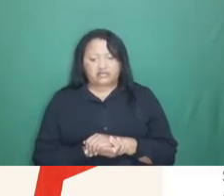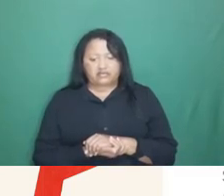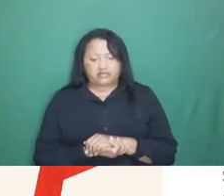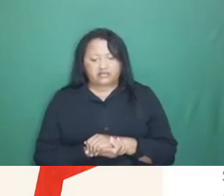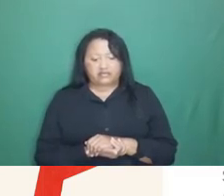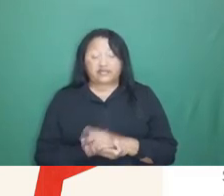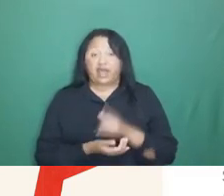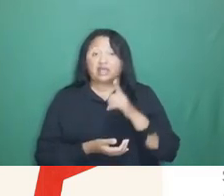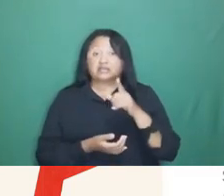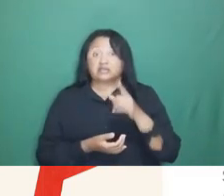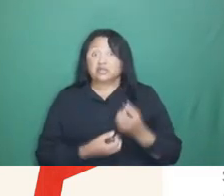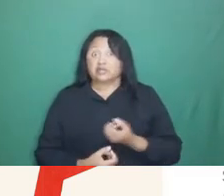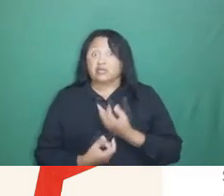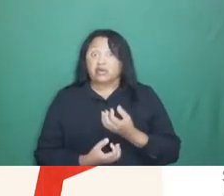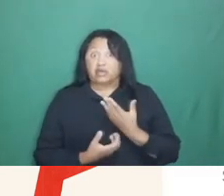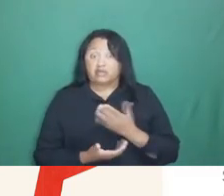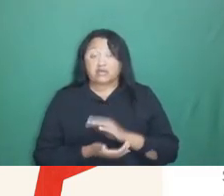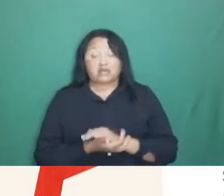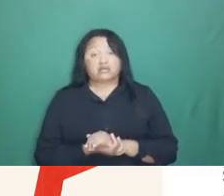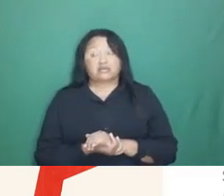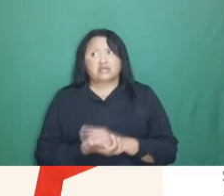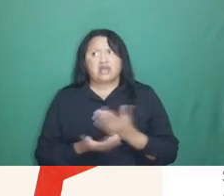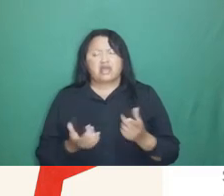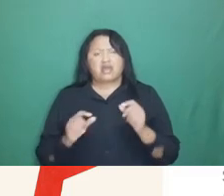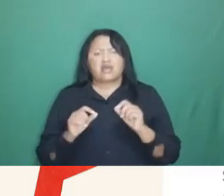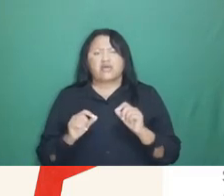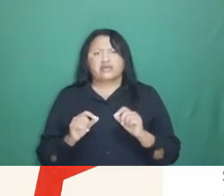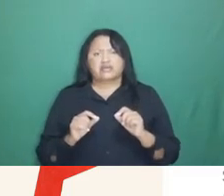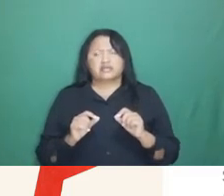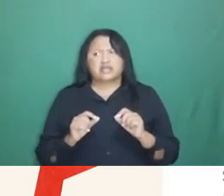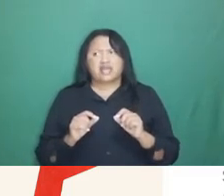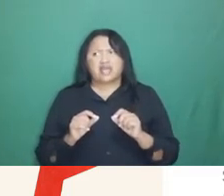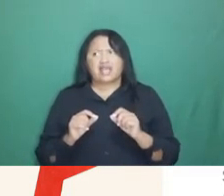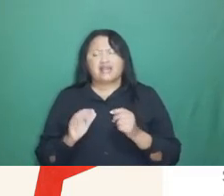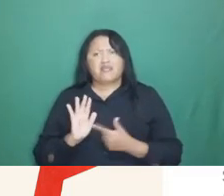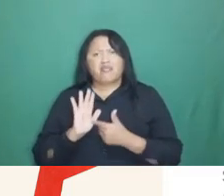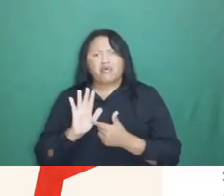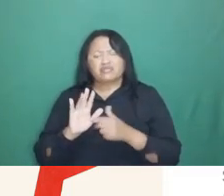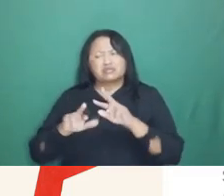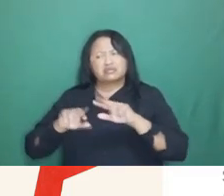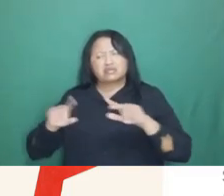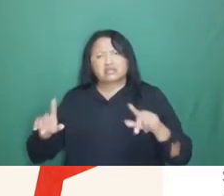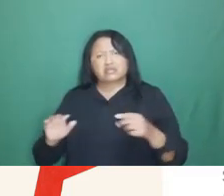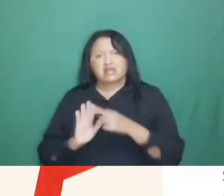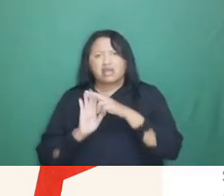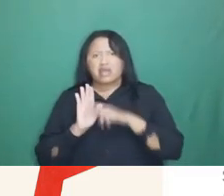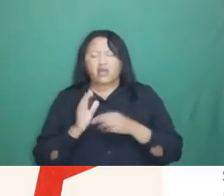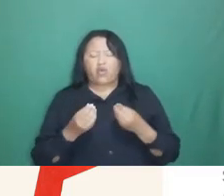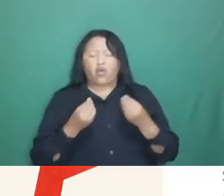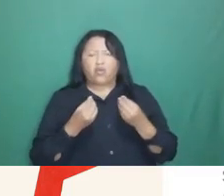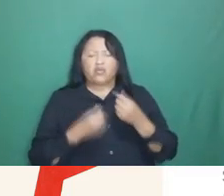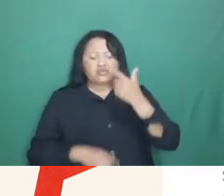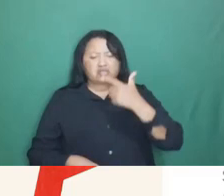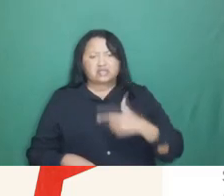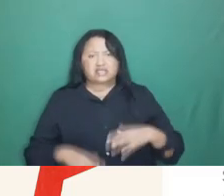esse poema ele é uma ele estabelece uma série de regras não é para como ser uma dama né